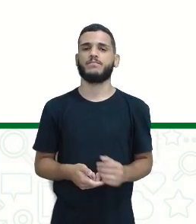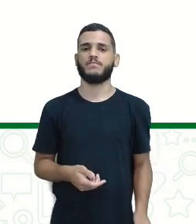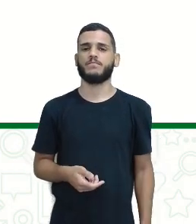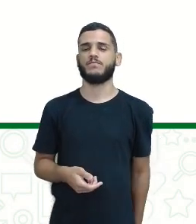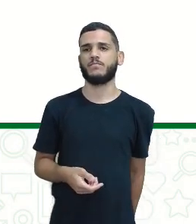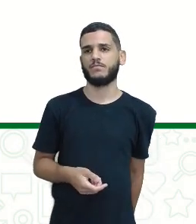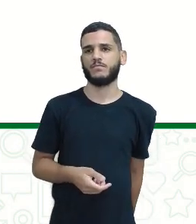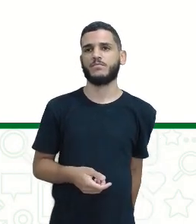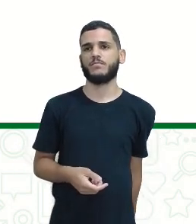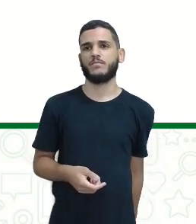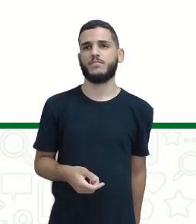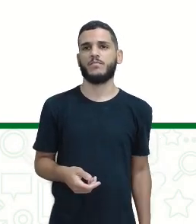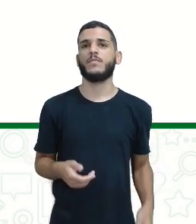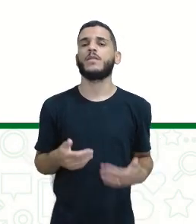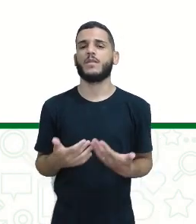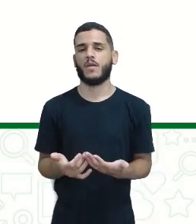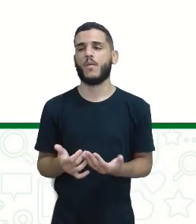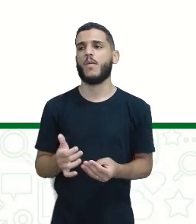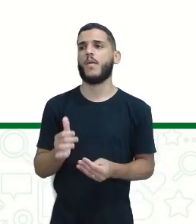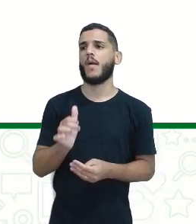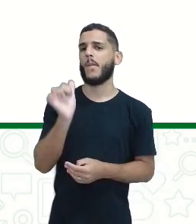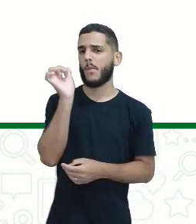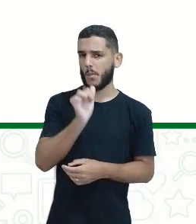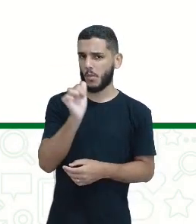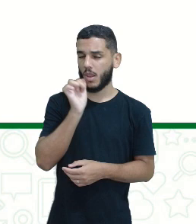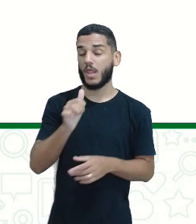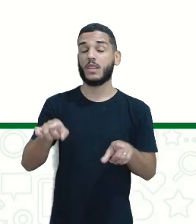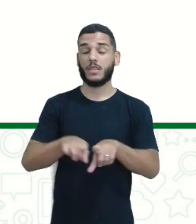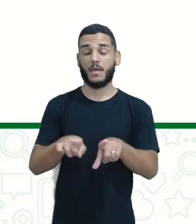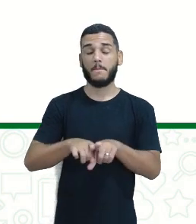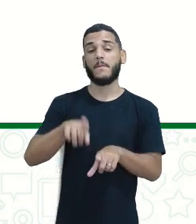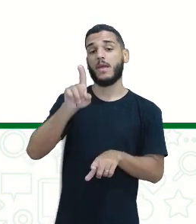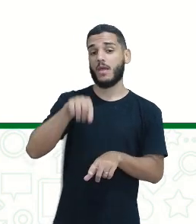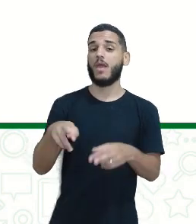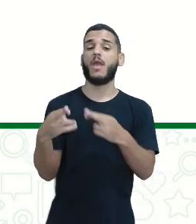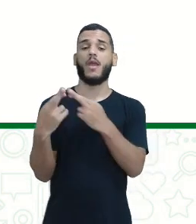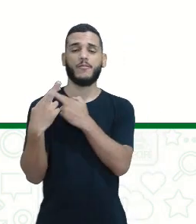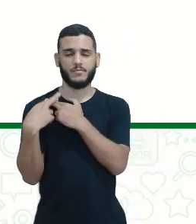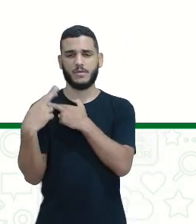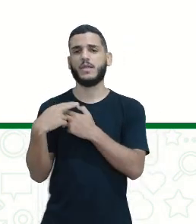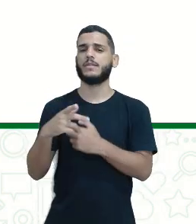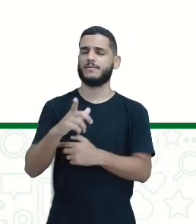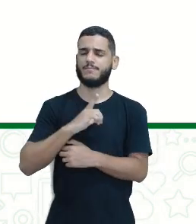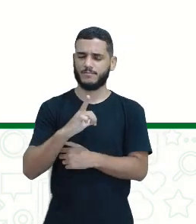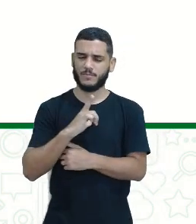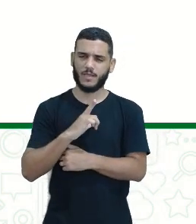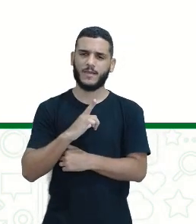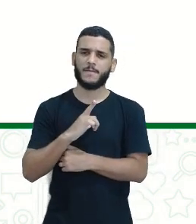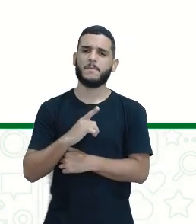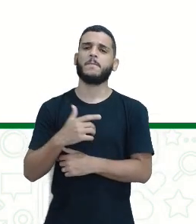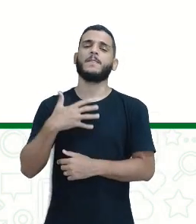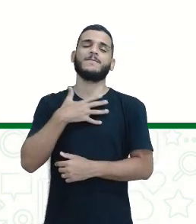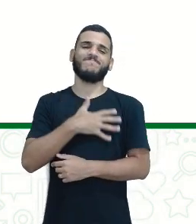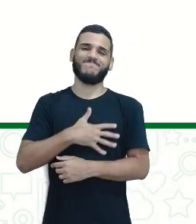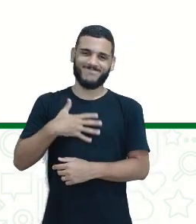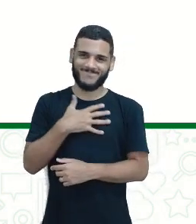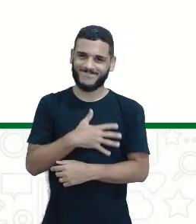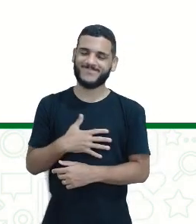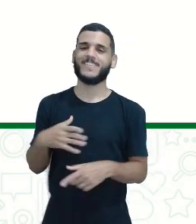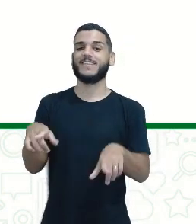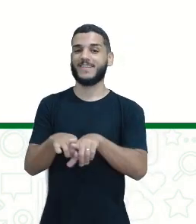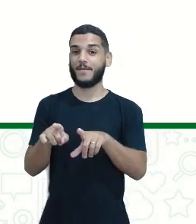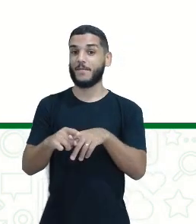Acontece que as mulheres também têm essa responsabilidade, também têm esse prazer, também têm